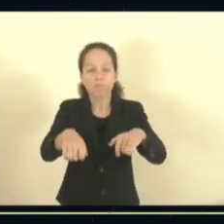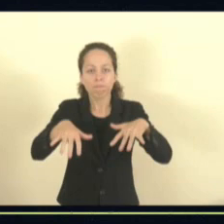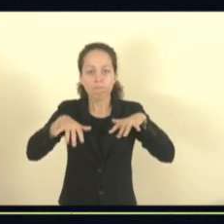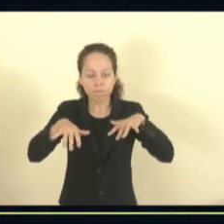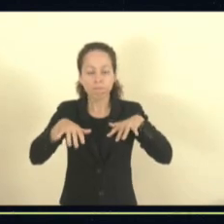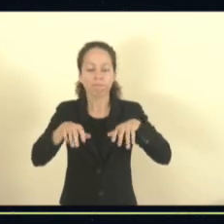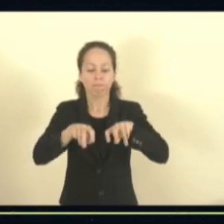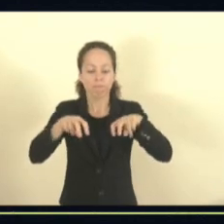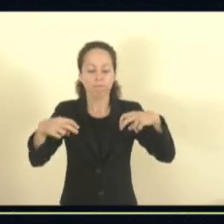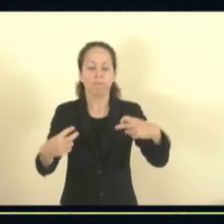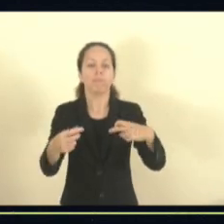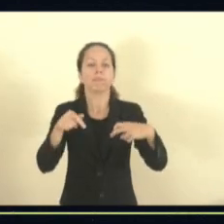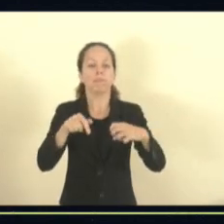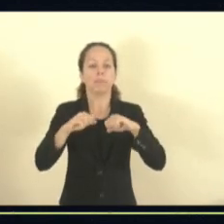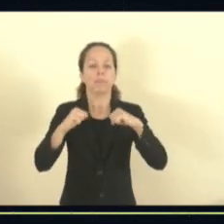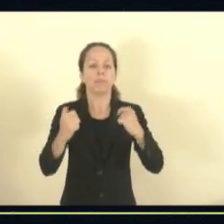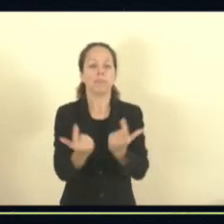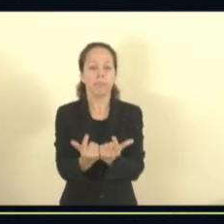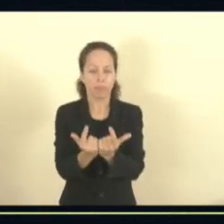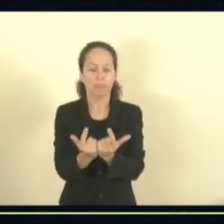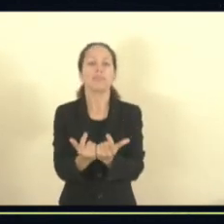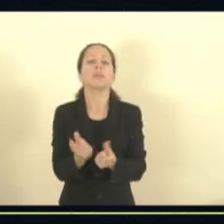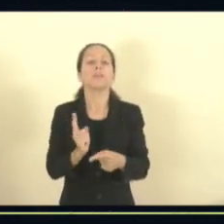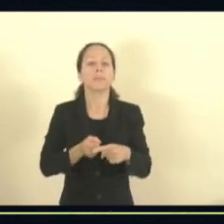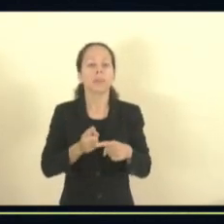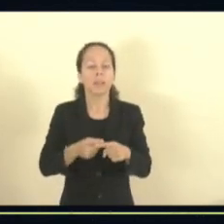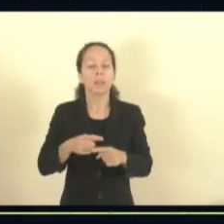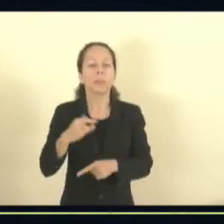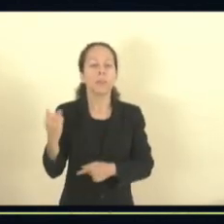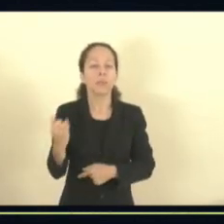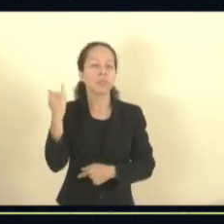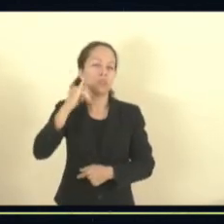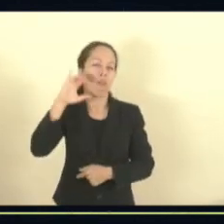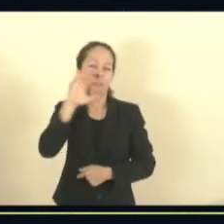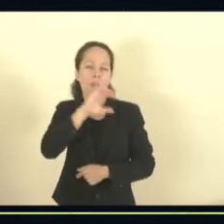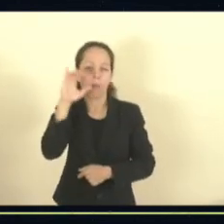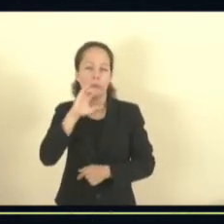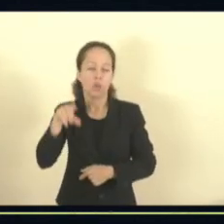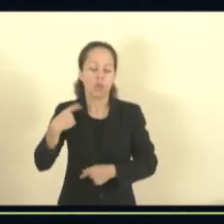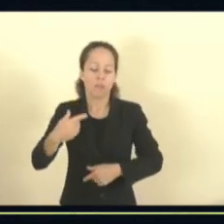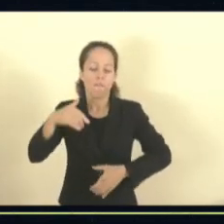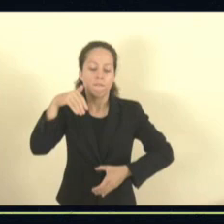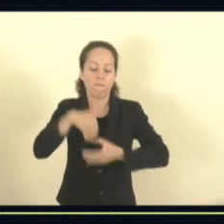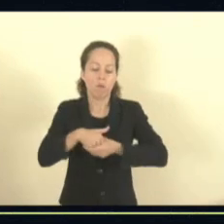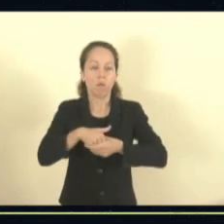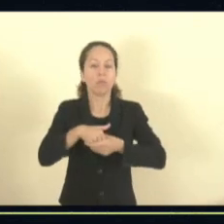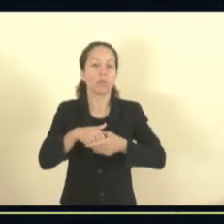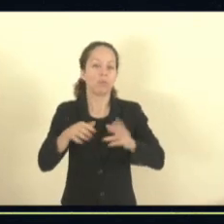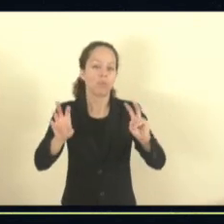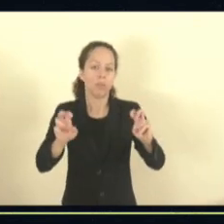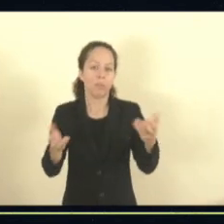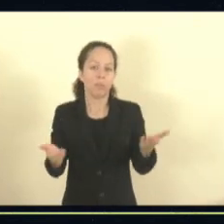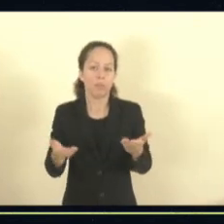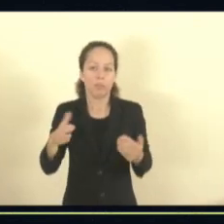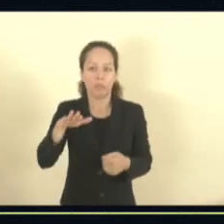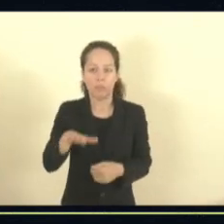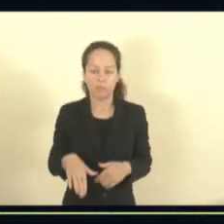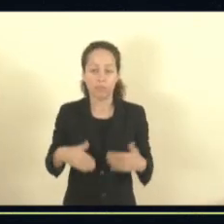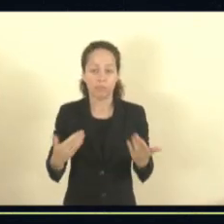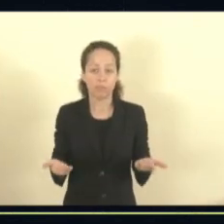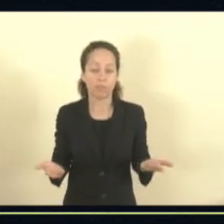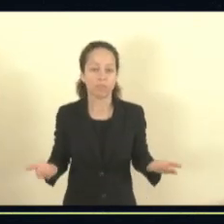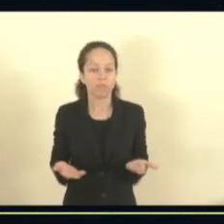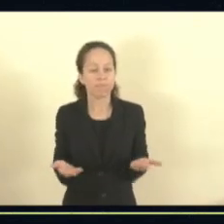sensibilidade, entendendo a necessidade e a velocidade que nós votamos essa matéria nessa tarde de hoje. Então, nesse momento,